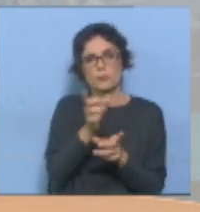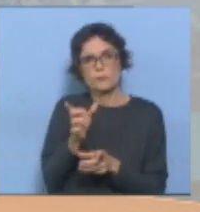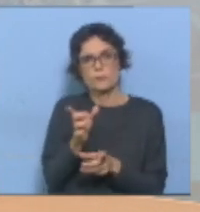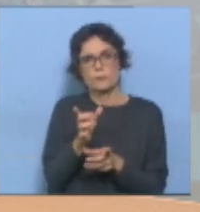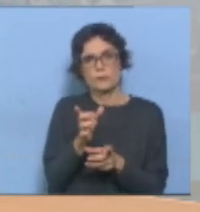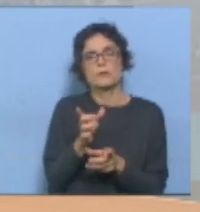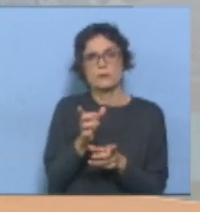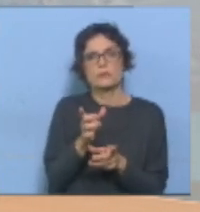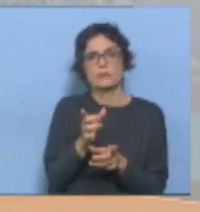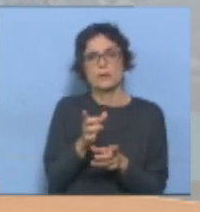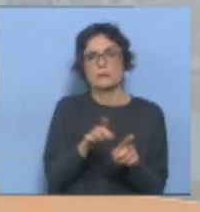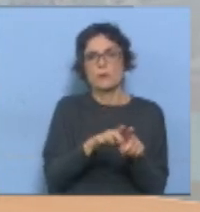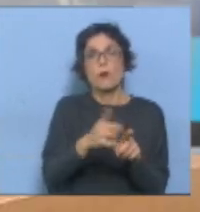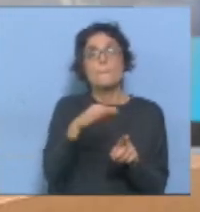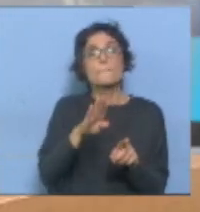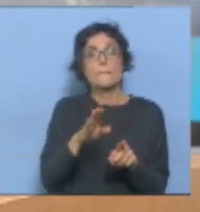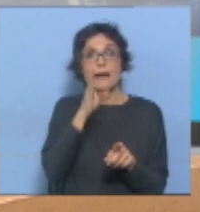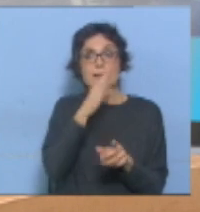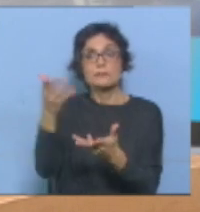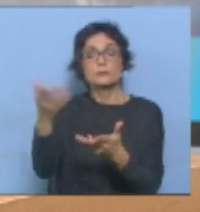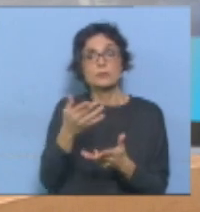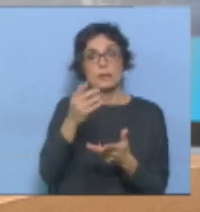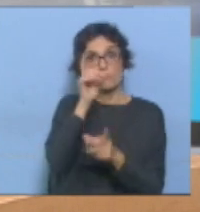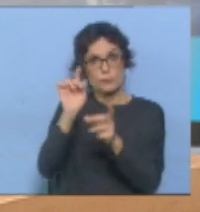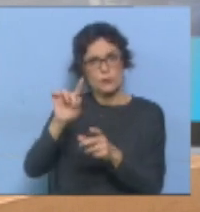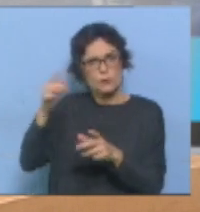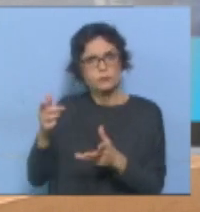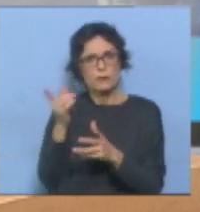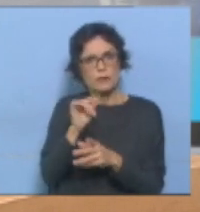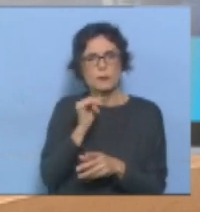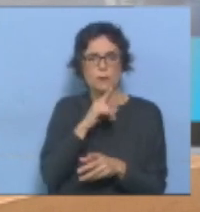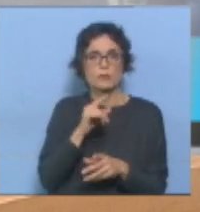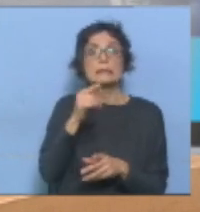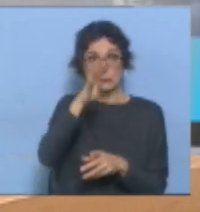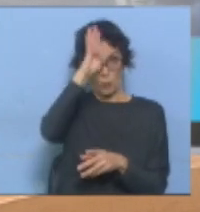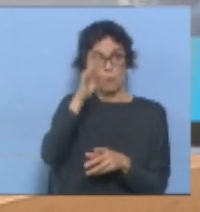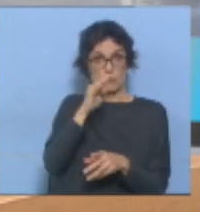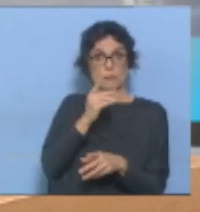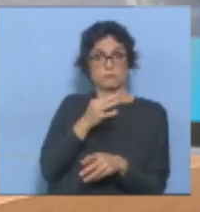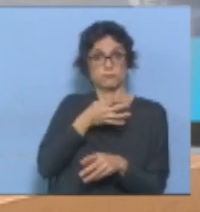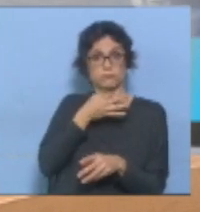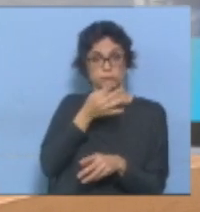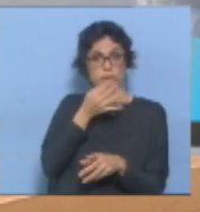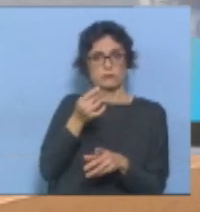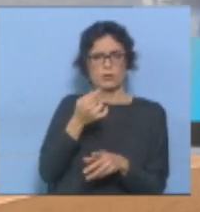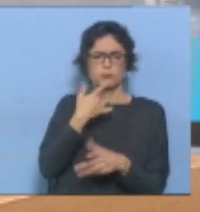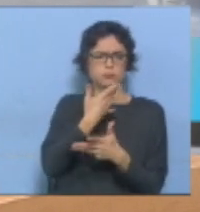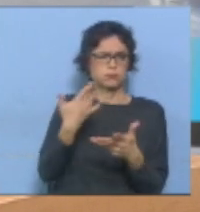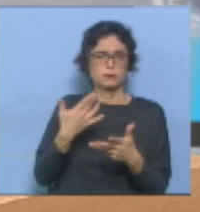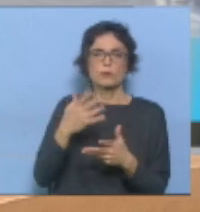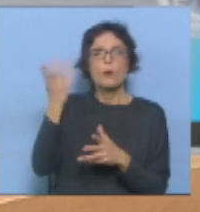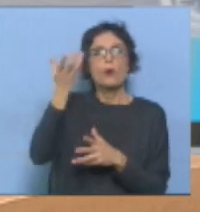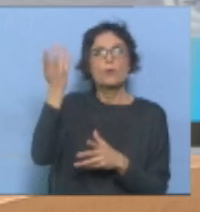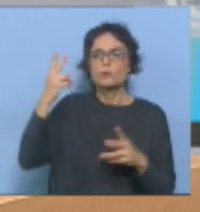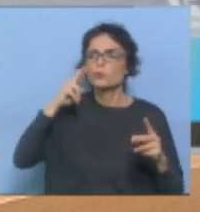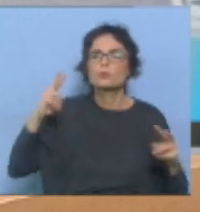podem transformar, acredito. Sim, Papa Francisco fala muito na cultura do encontro, não é? Cultura do encontro não é encontros distantes, é encontro com quem